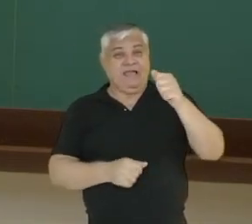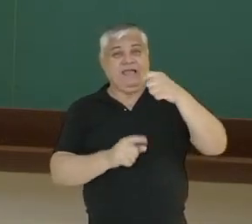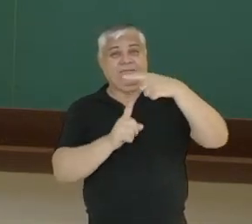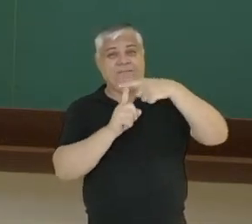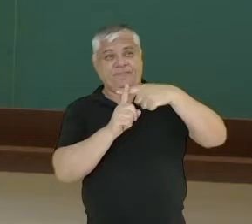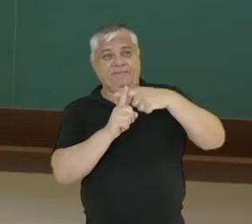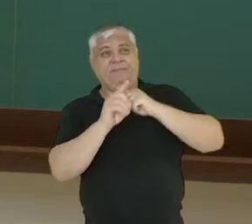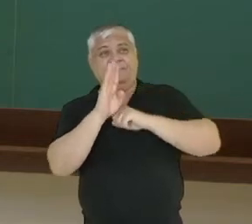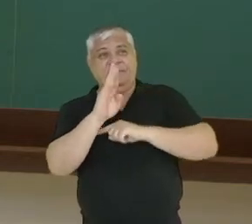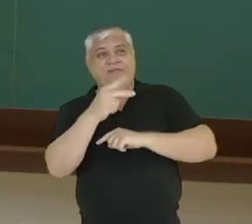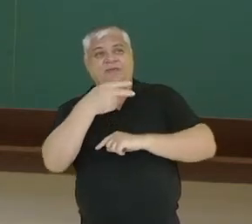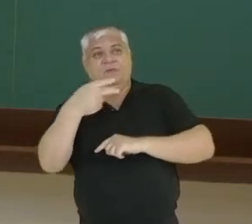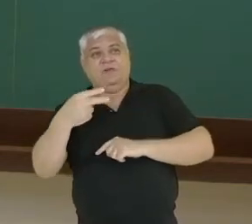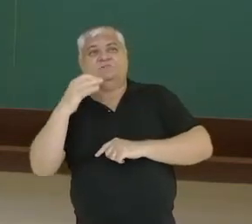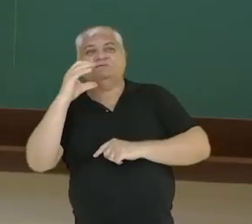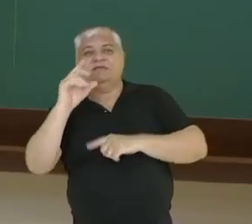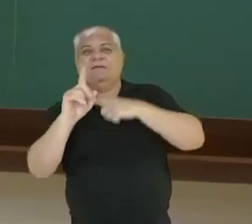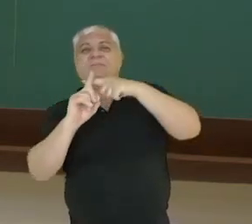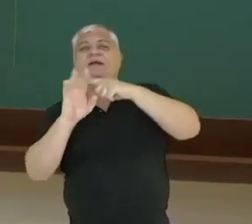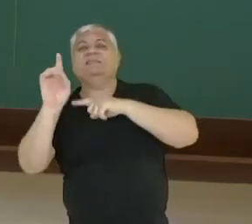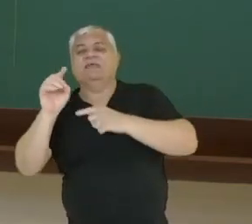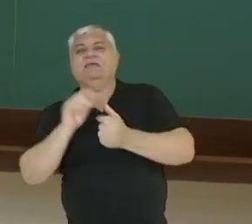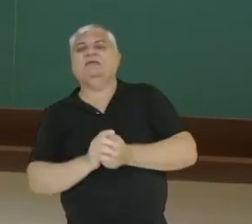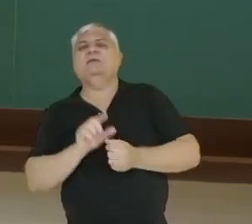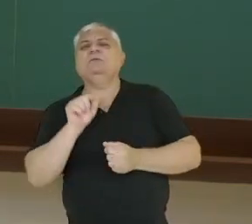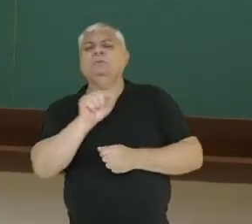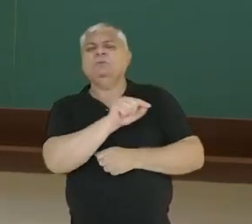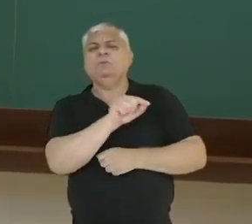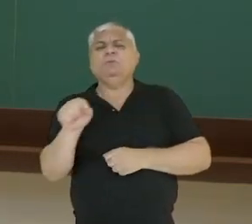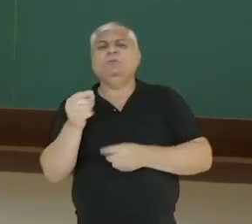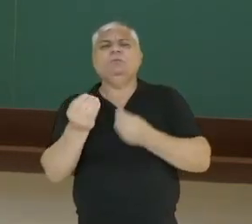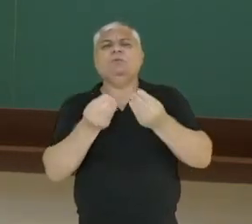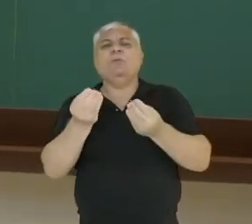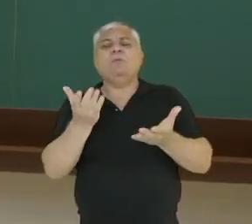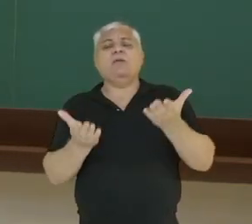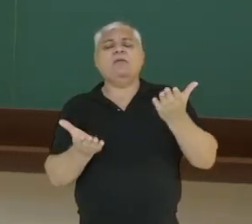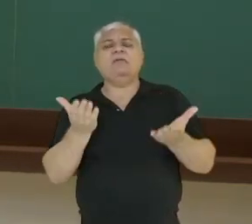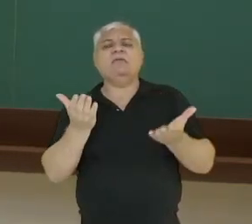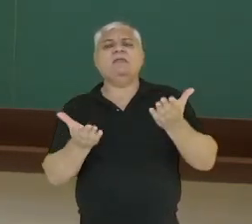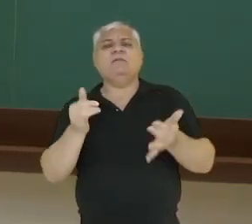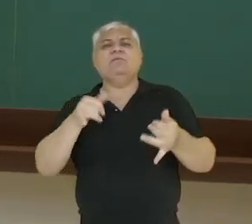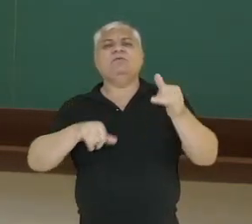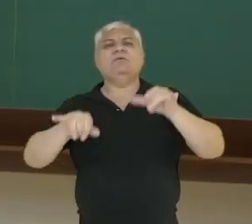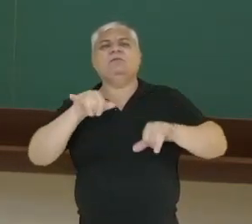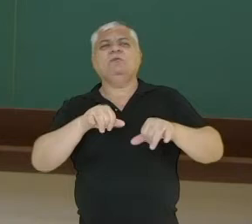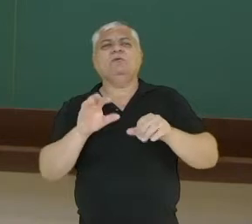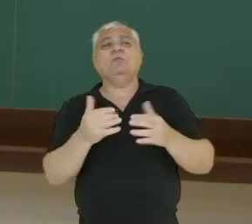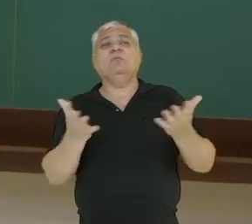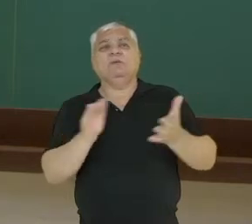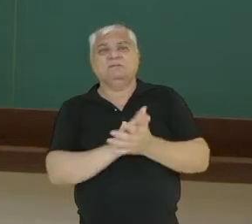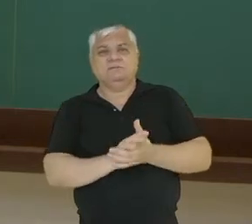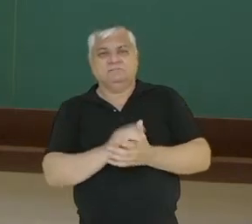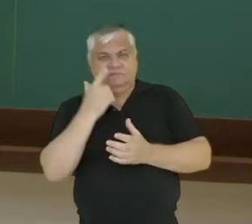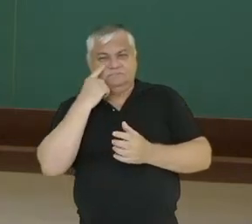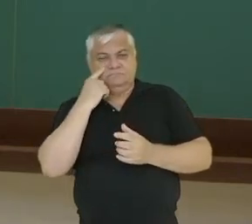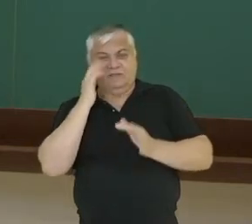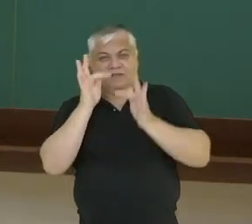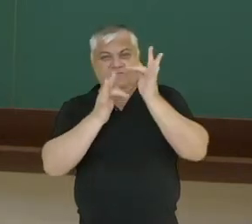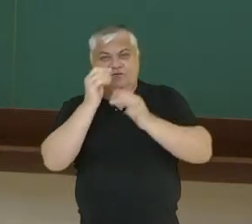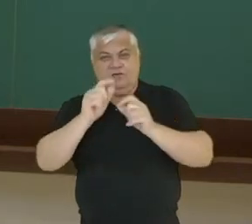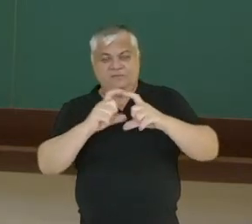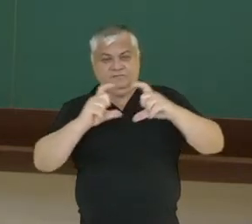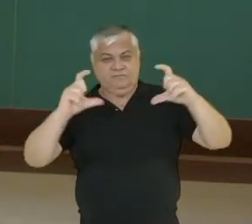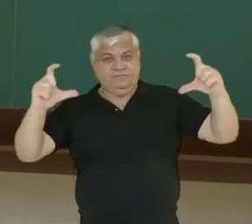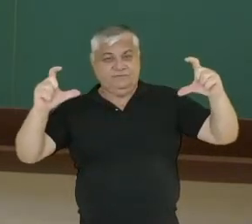abaixo e responda quando ela entrará em equilíbrio químico, tá? Então aqui está a reação química